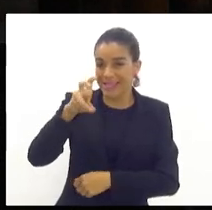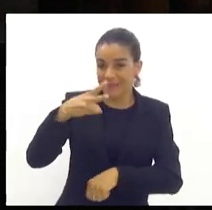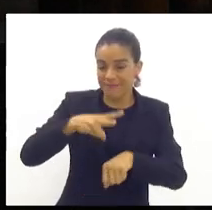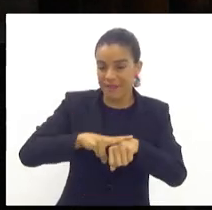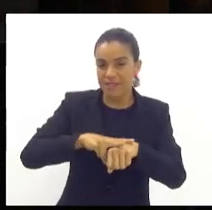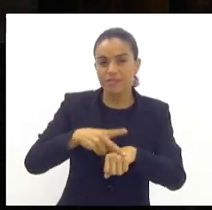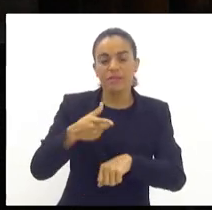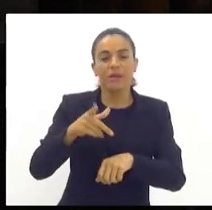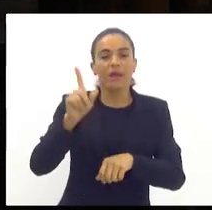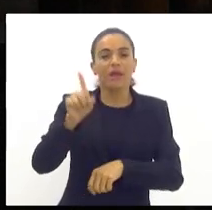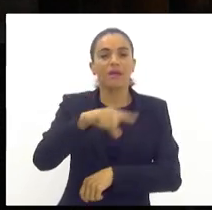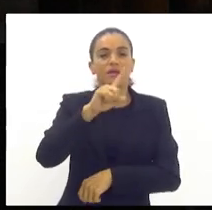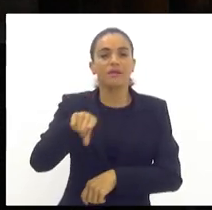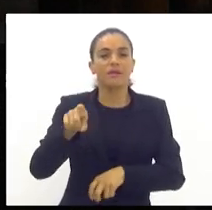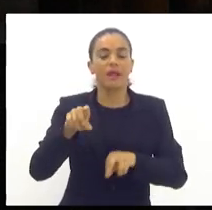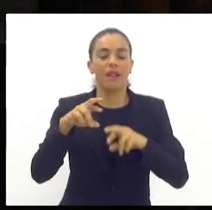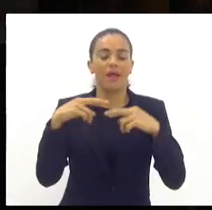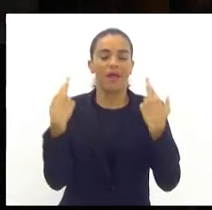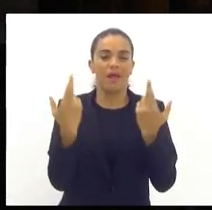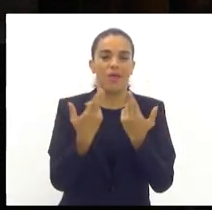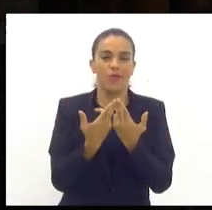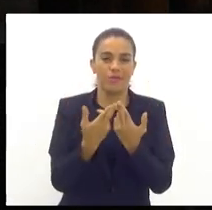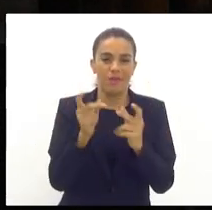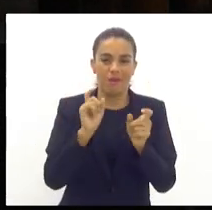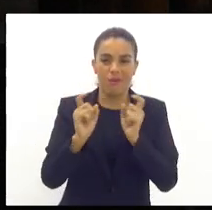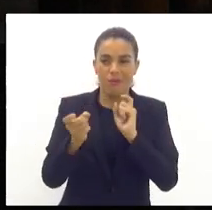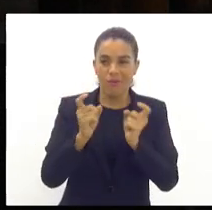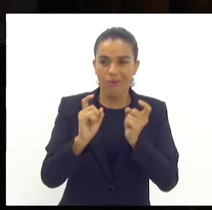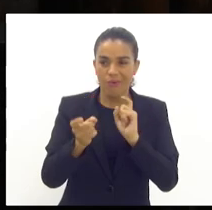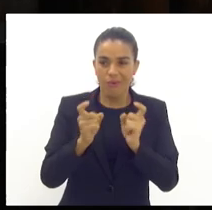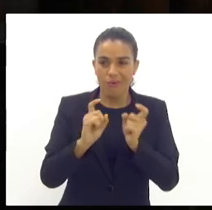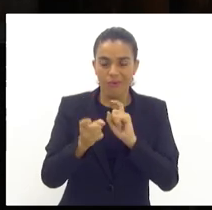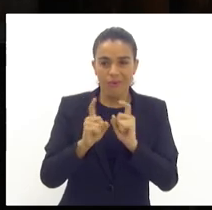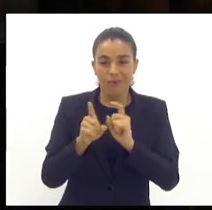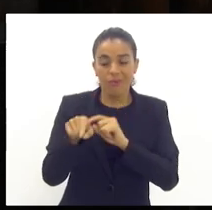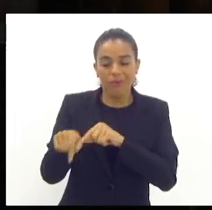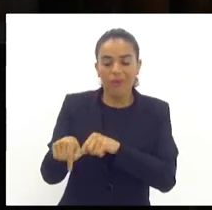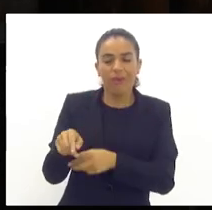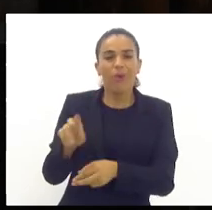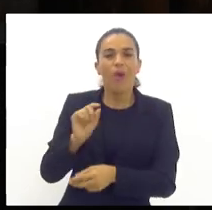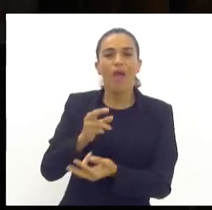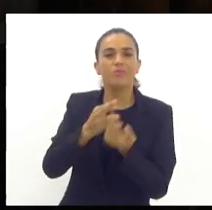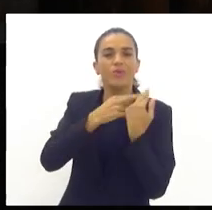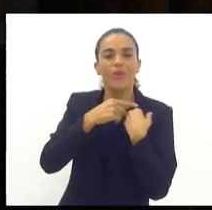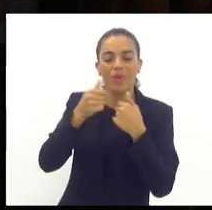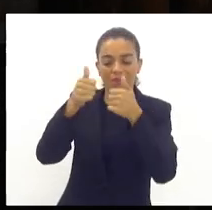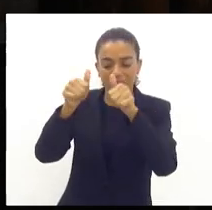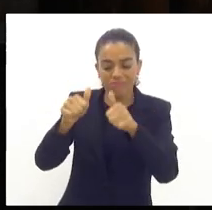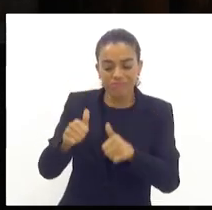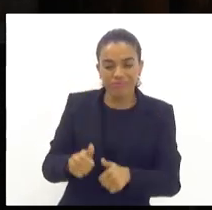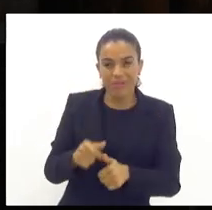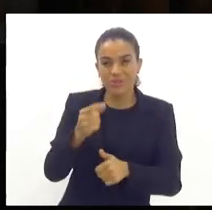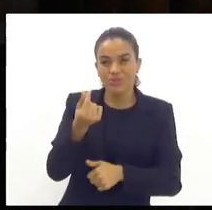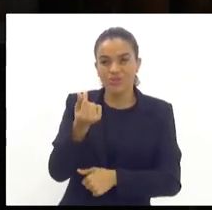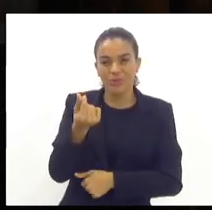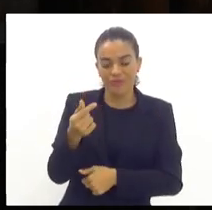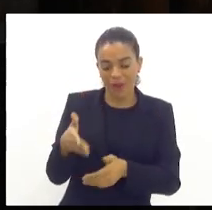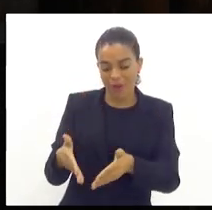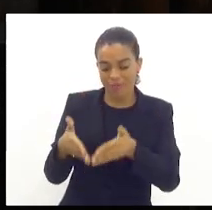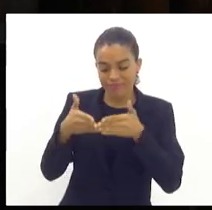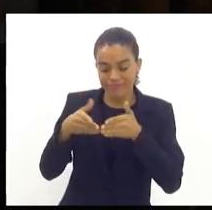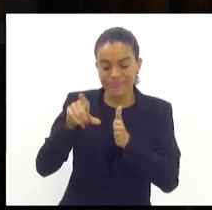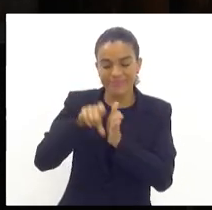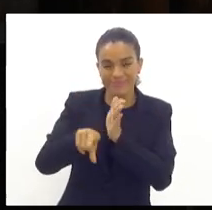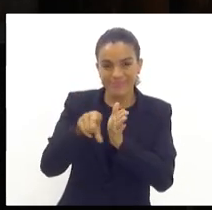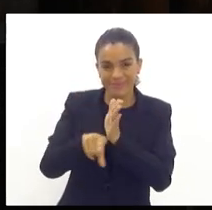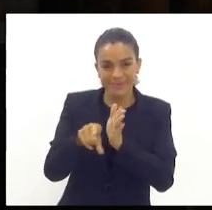cancela a reunião, deputado Vitor Júnior, que ia analisar a revogação desse incentivo fiscal concedido para os caminhões